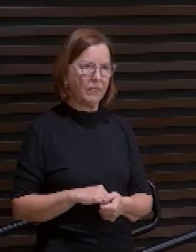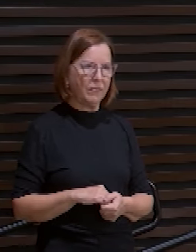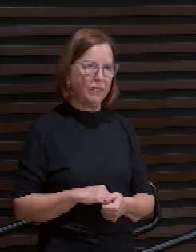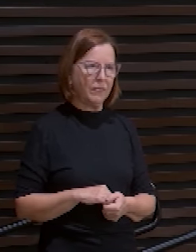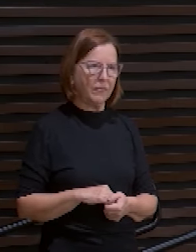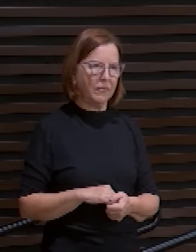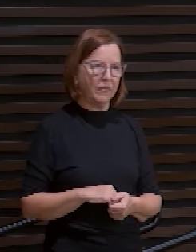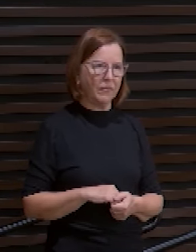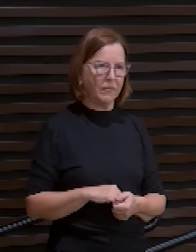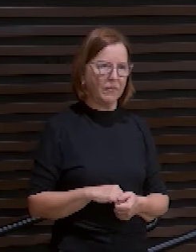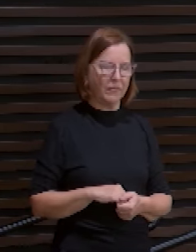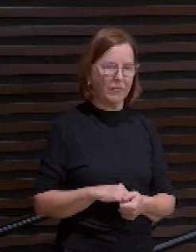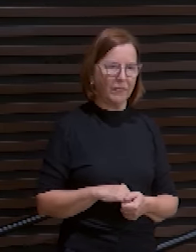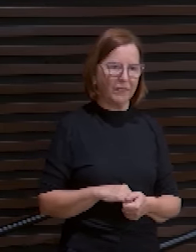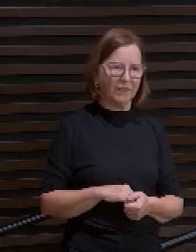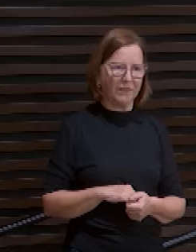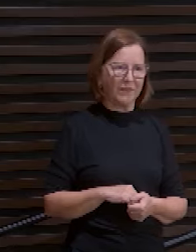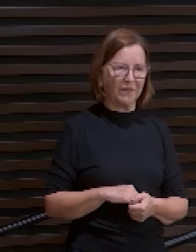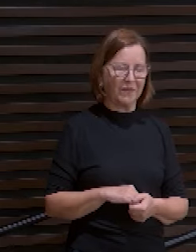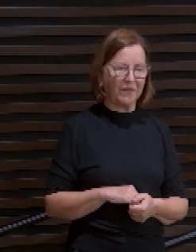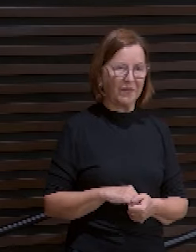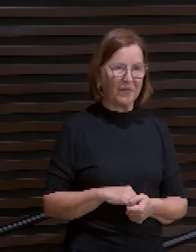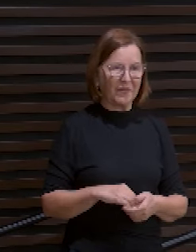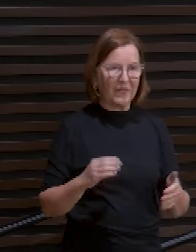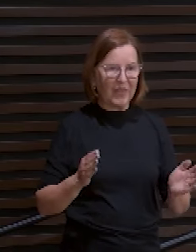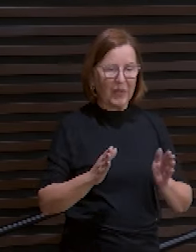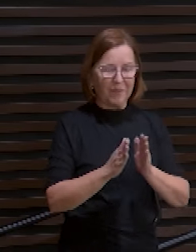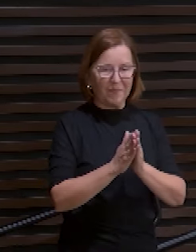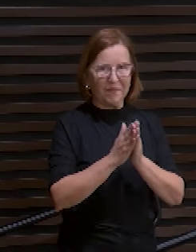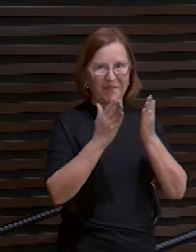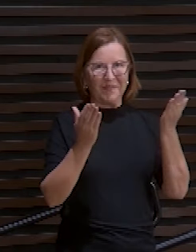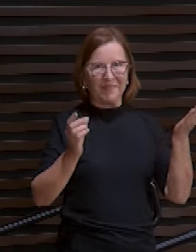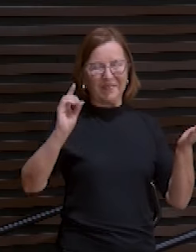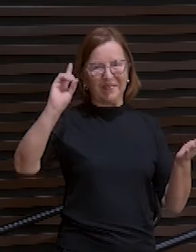amados vamos abrir a palavra de Deus em